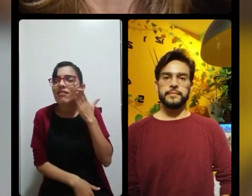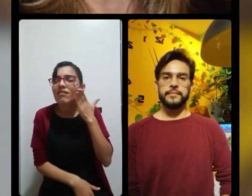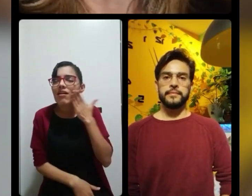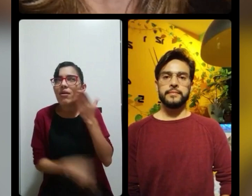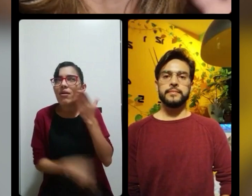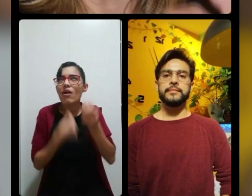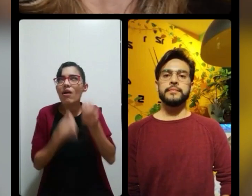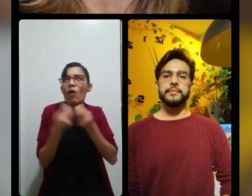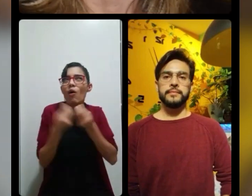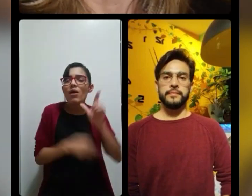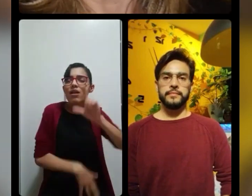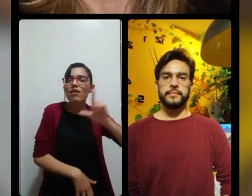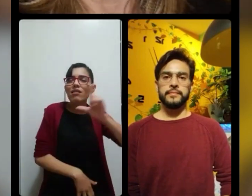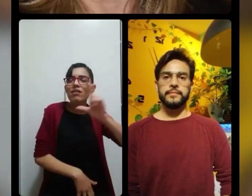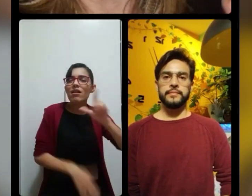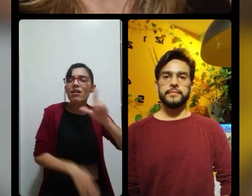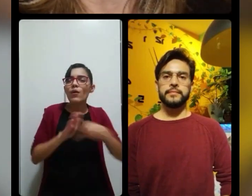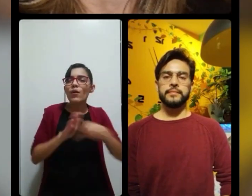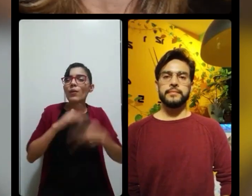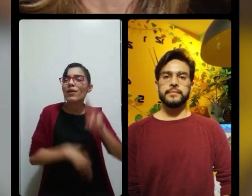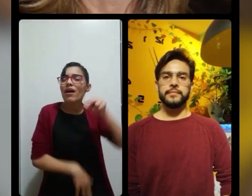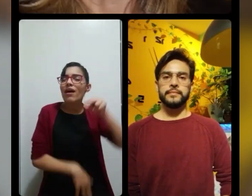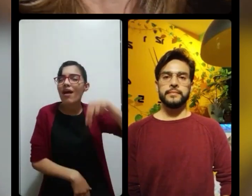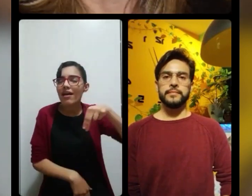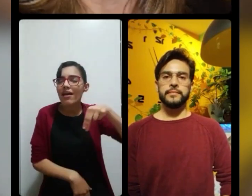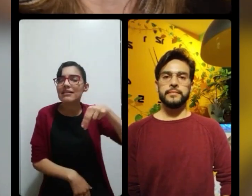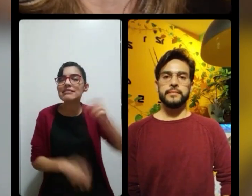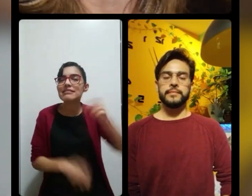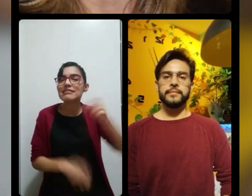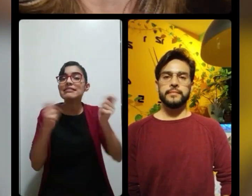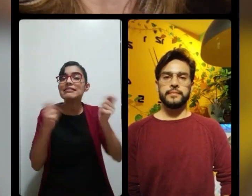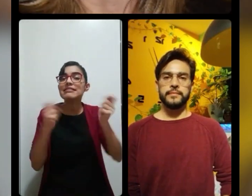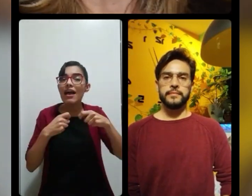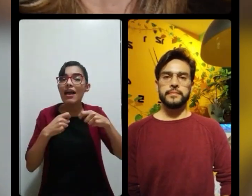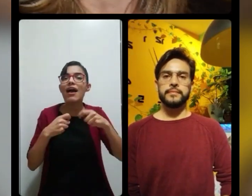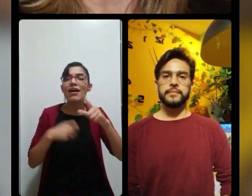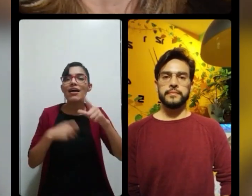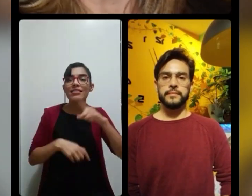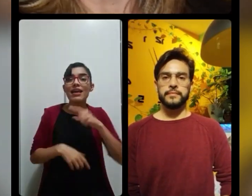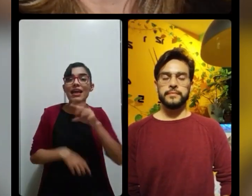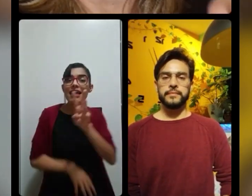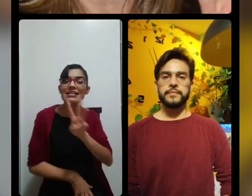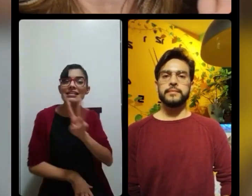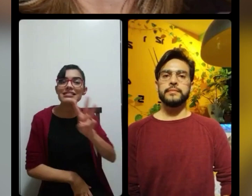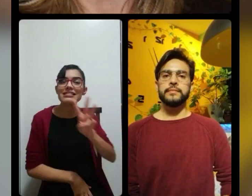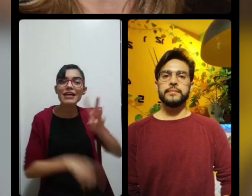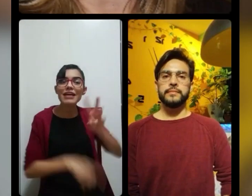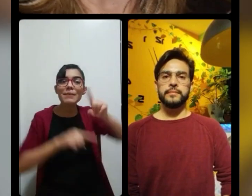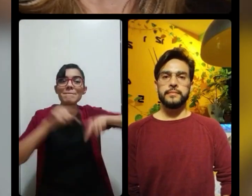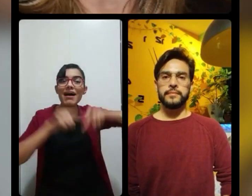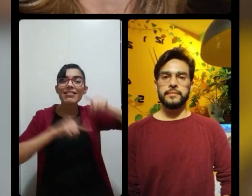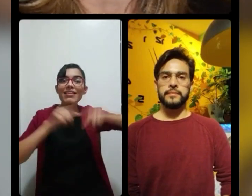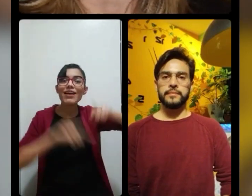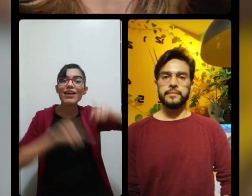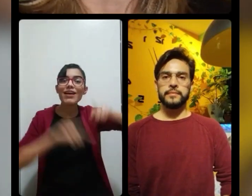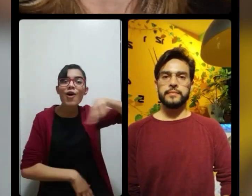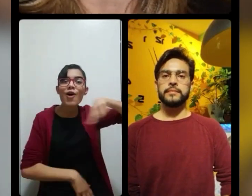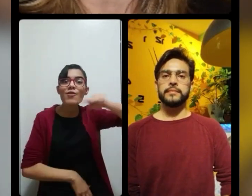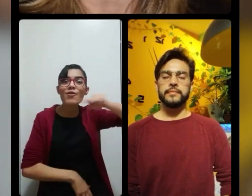Norte, possa ter ali uma antologia, uma espécie de seleção, né? Onde elas vão